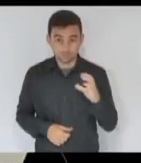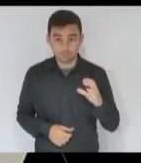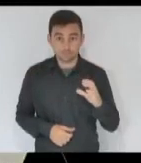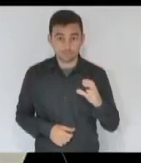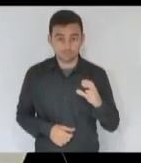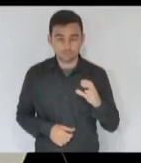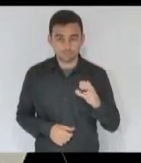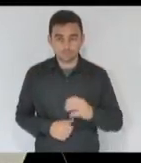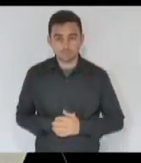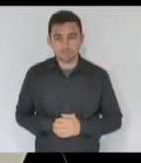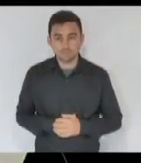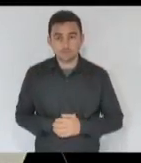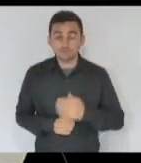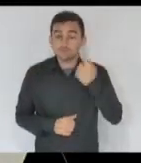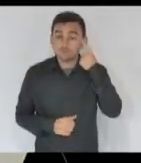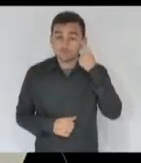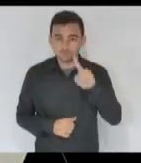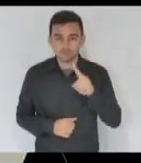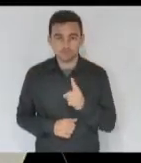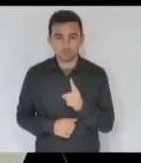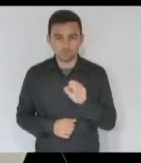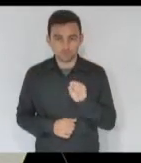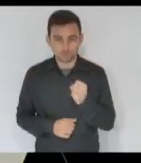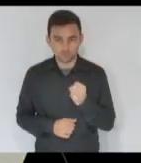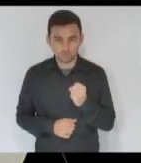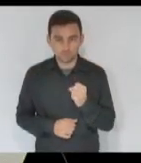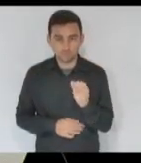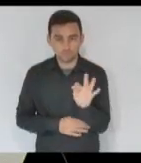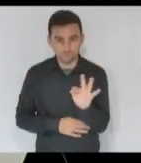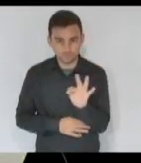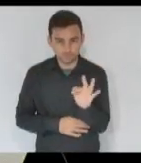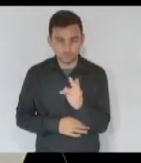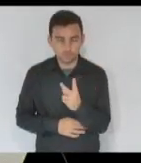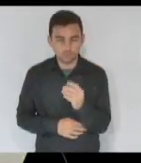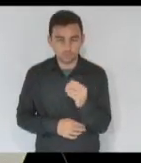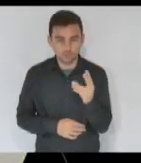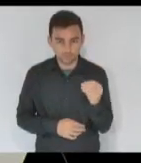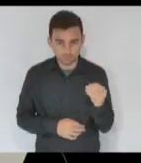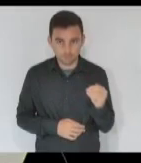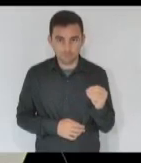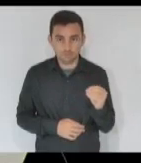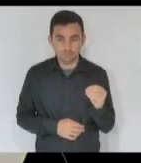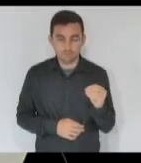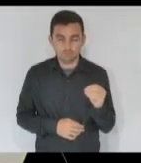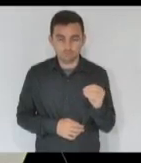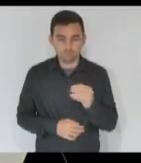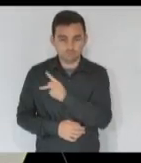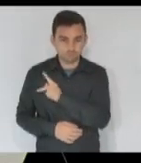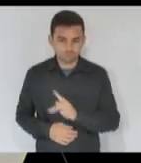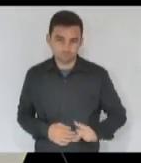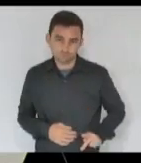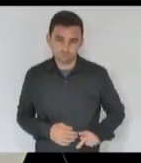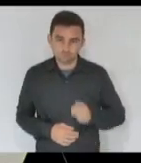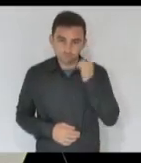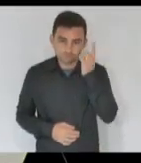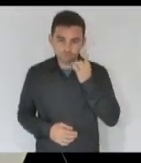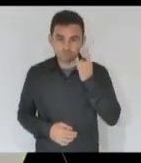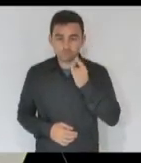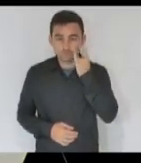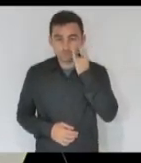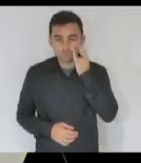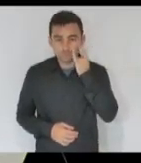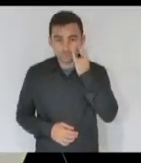Catarina, realizada em 18 de fevereiro de 2020, sob a presidência deputado Mauro de